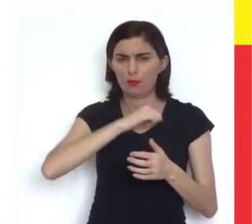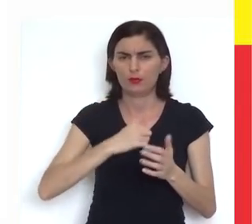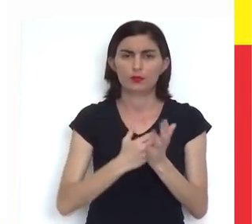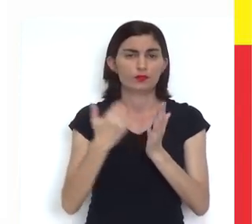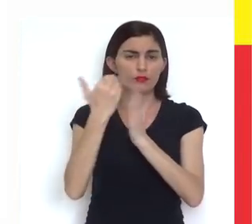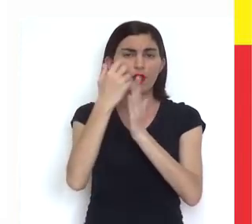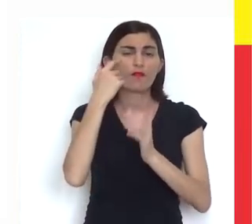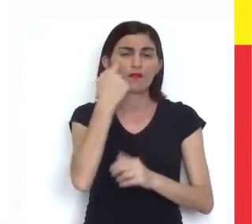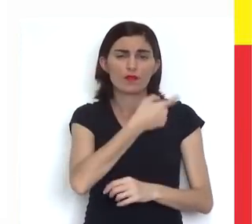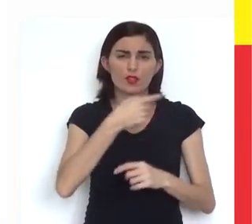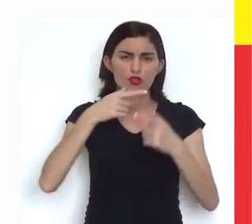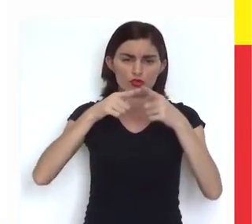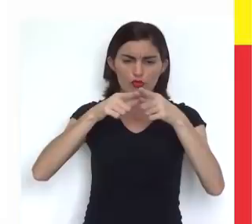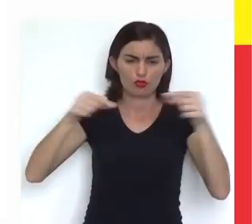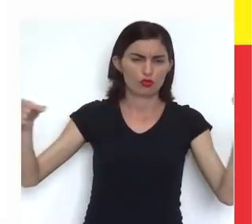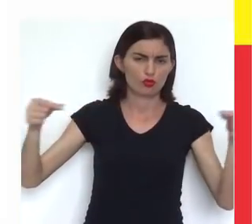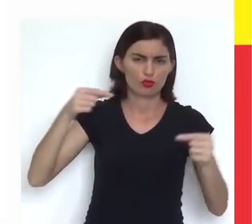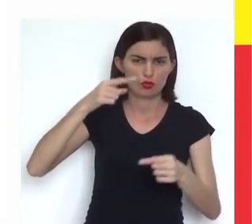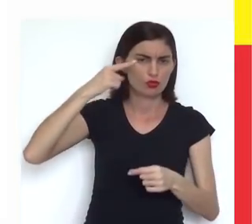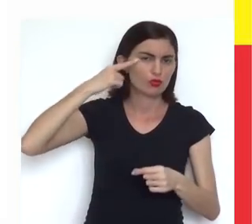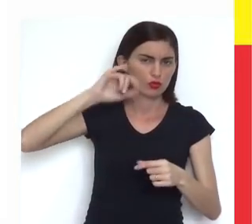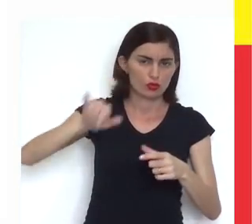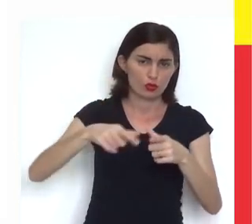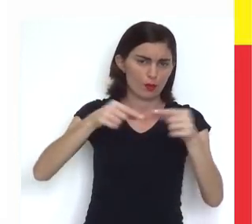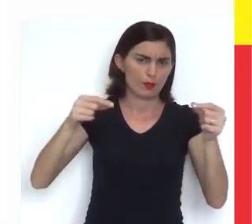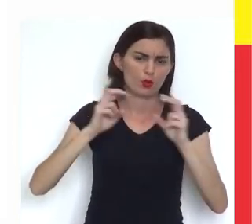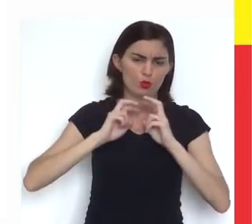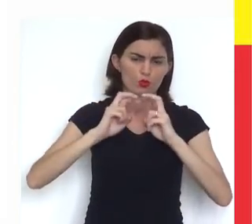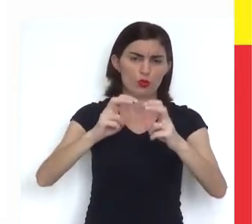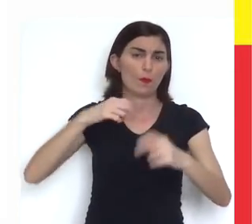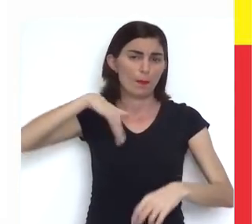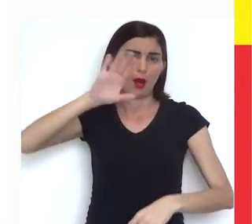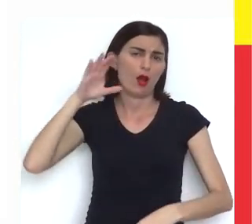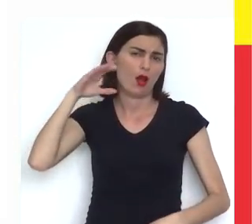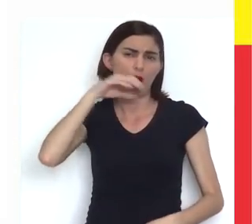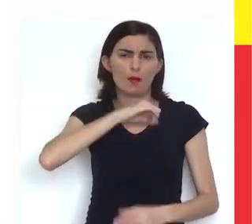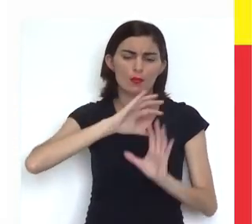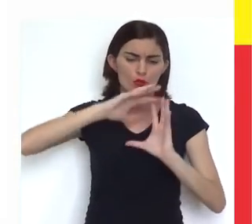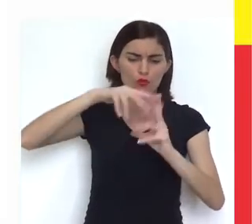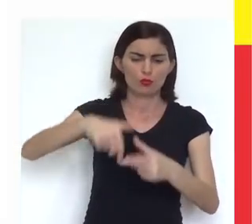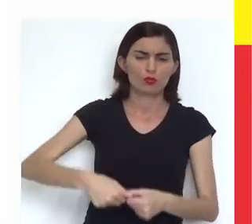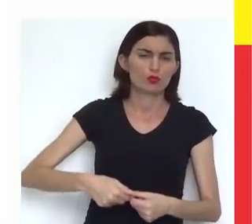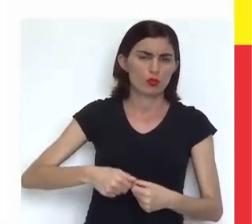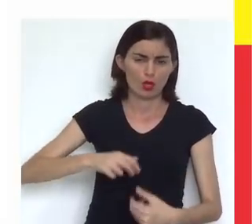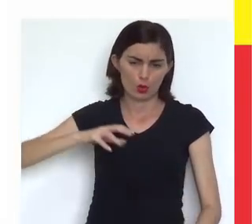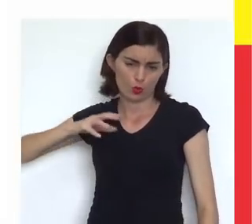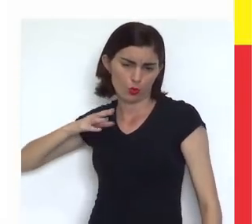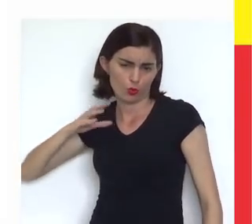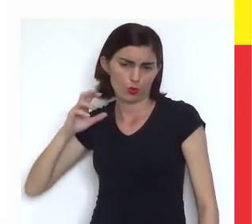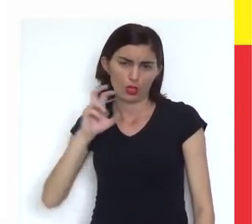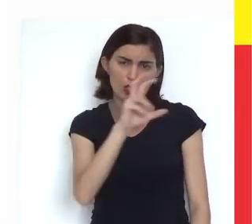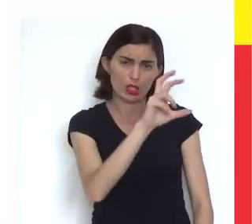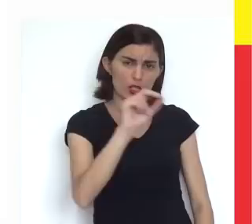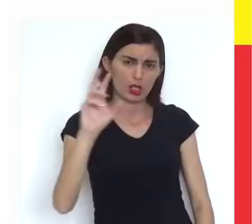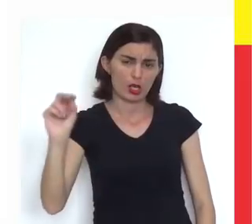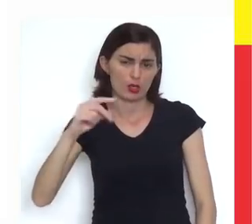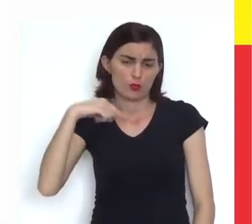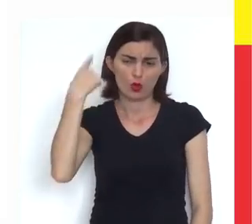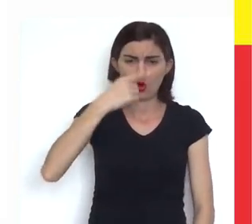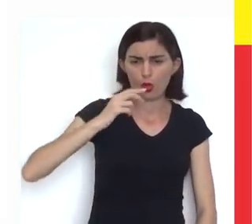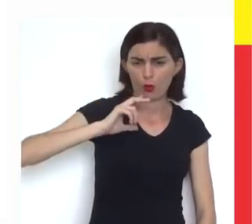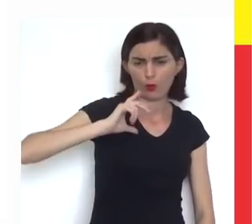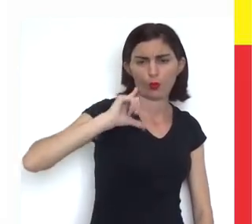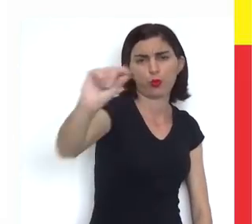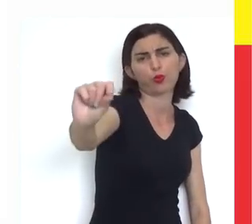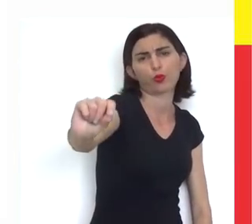lá no Japão, um trem-bala é o mais rápido do mundo. Ele praticamente flutua, tá? 500 km por hora, é